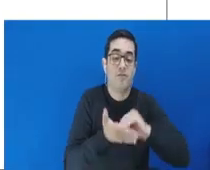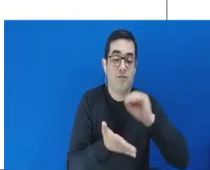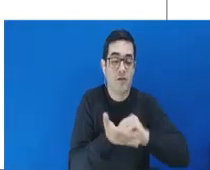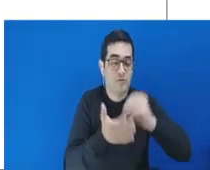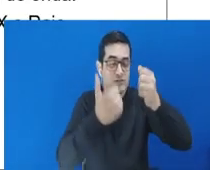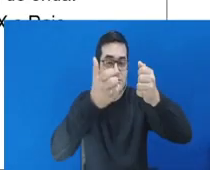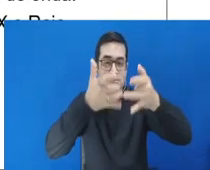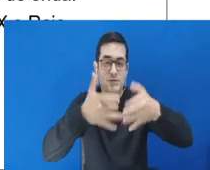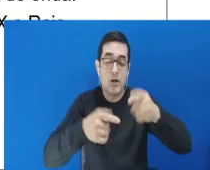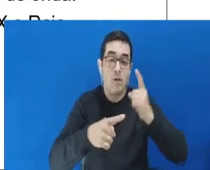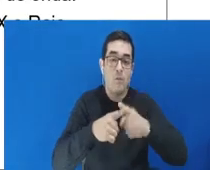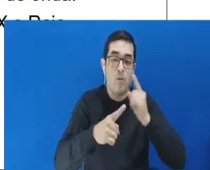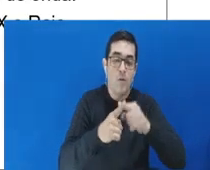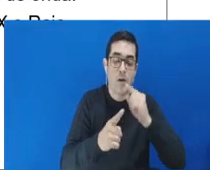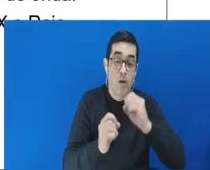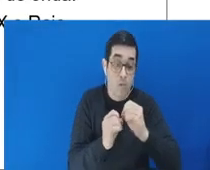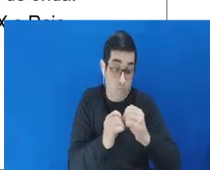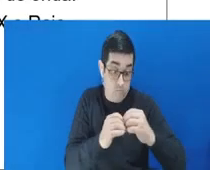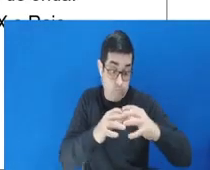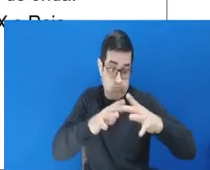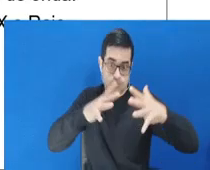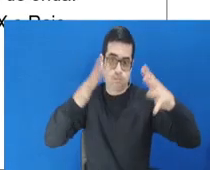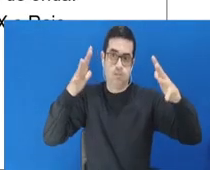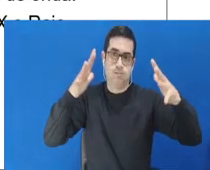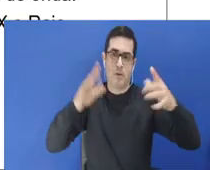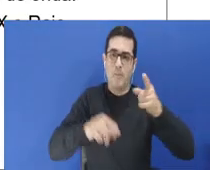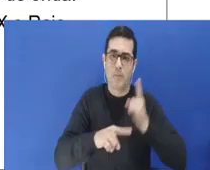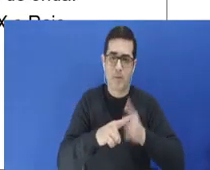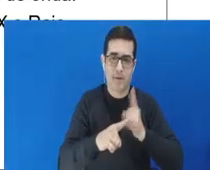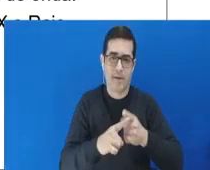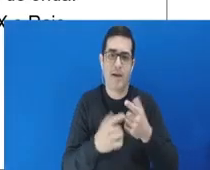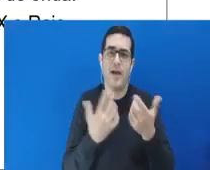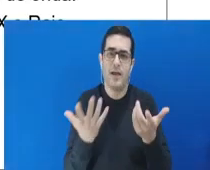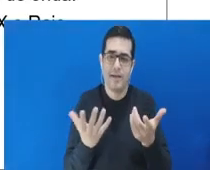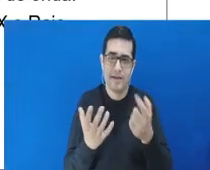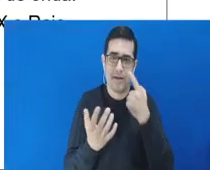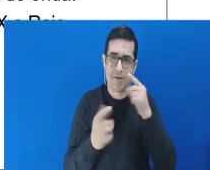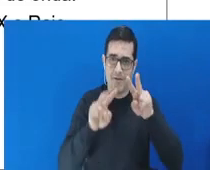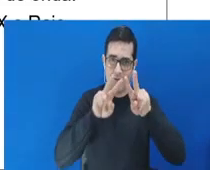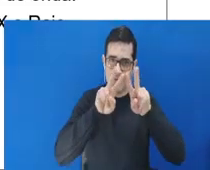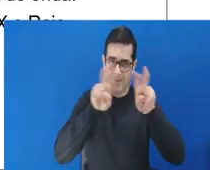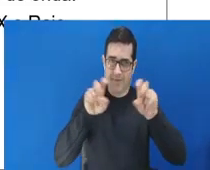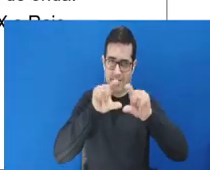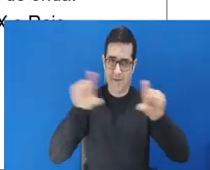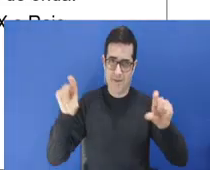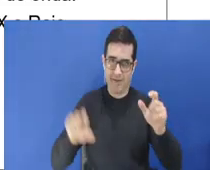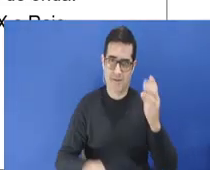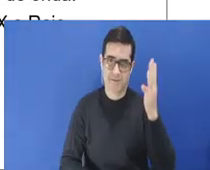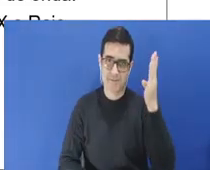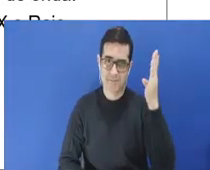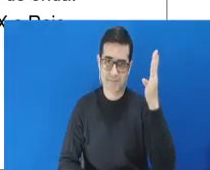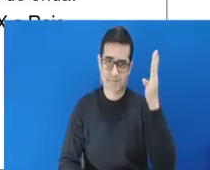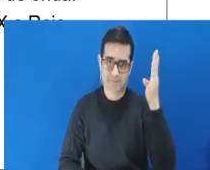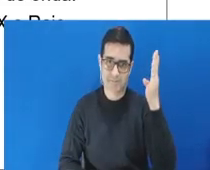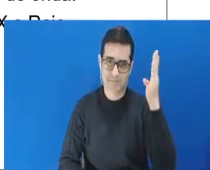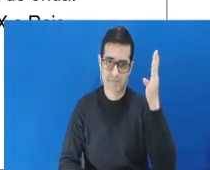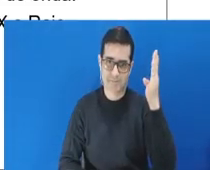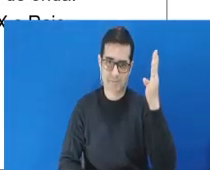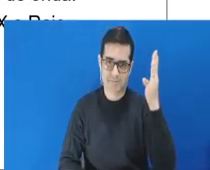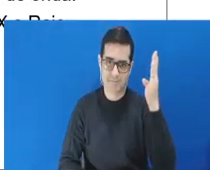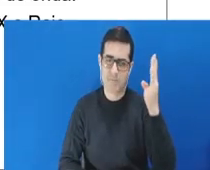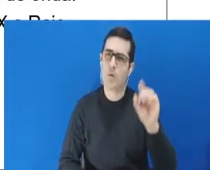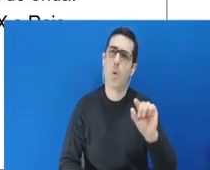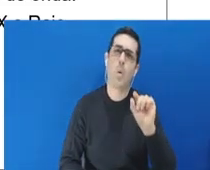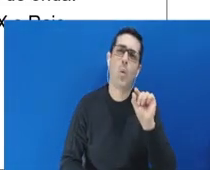incandescência. Surge aí a catástrofe do ultravioleta. O que é isso daí? Bom, a física